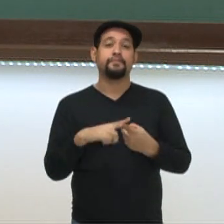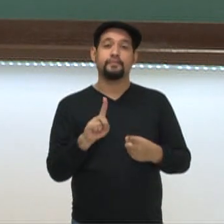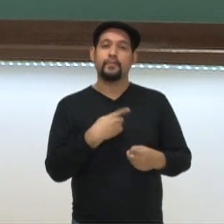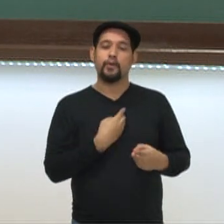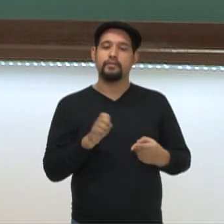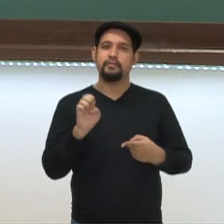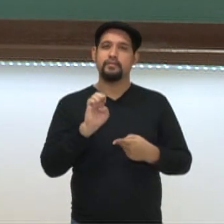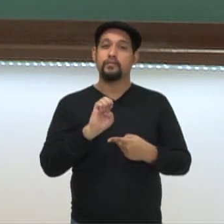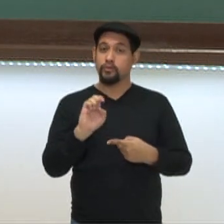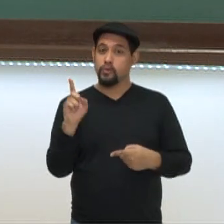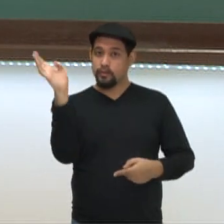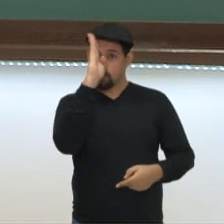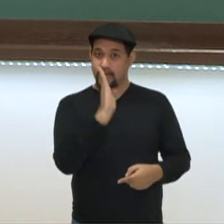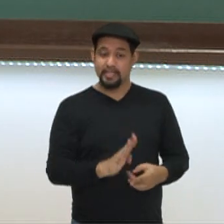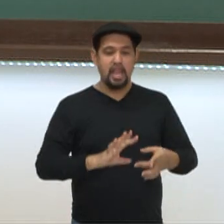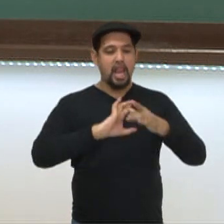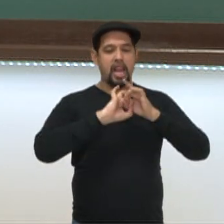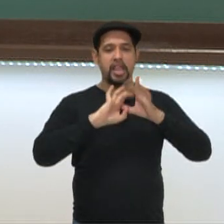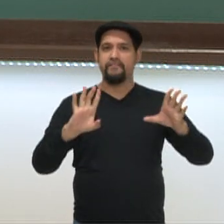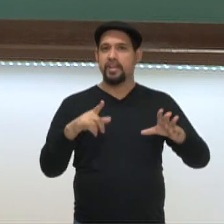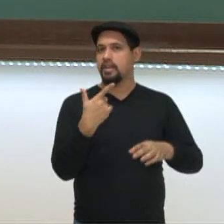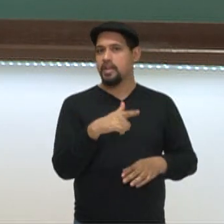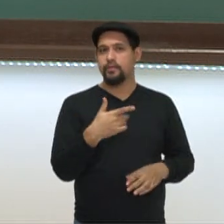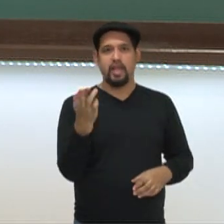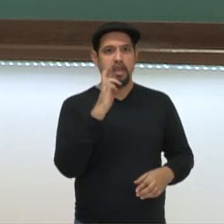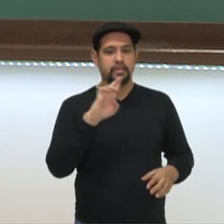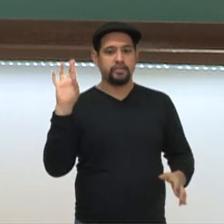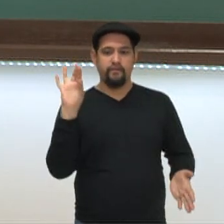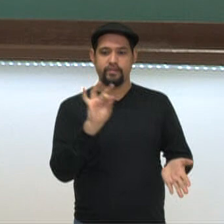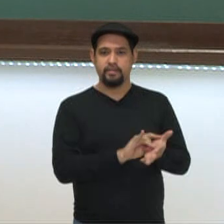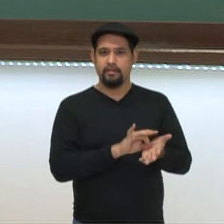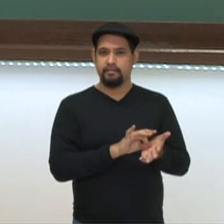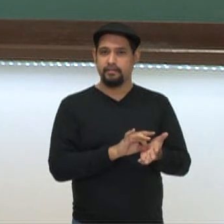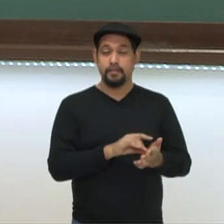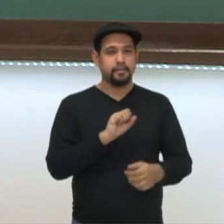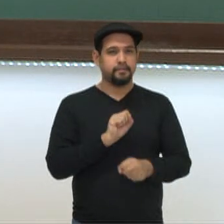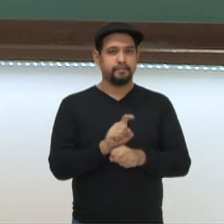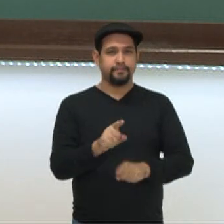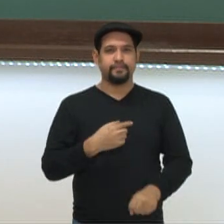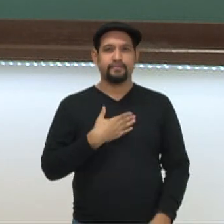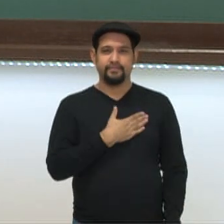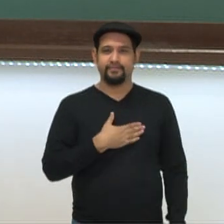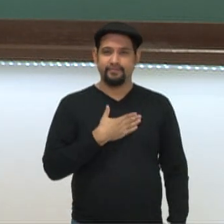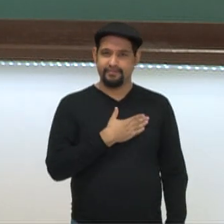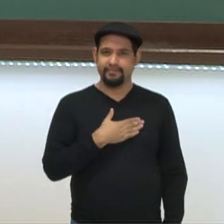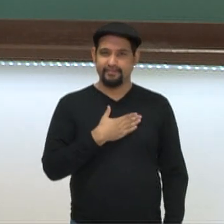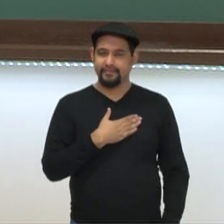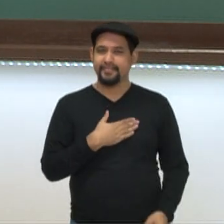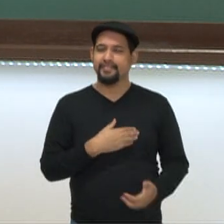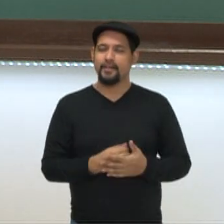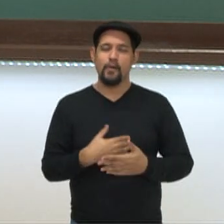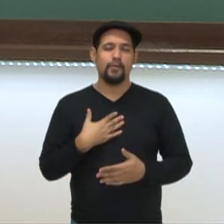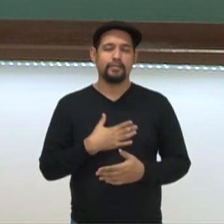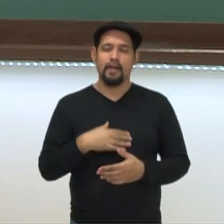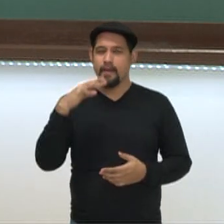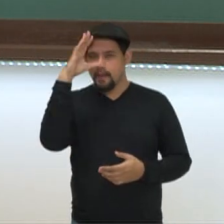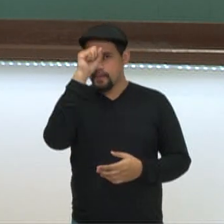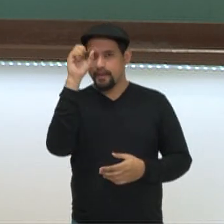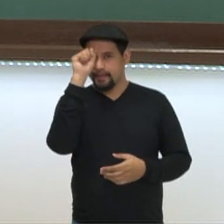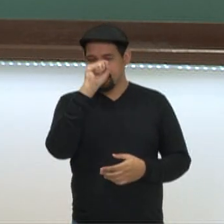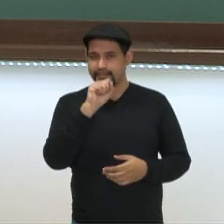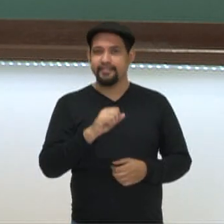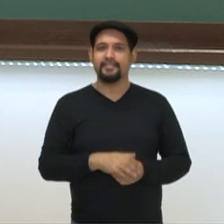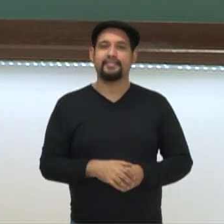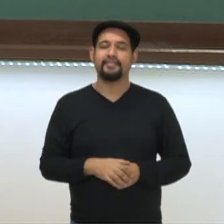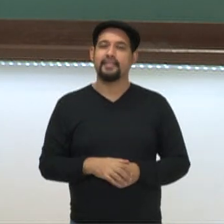é laico, ou seja, não possui religião oficial. Eu espero que vocês tenham gostado da nossa aula, se divertido, aprendido um pouco